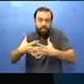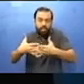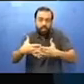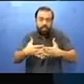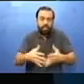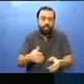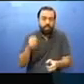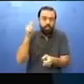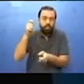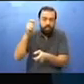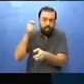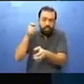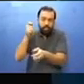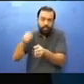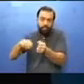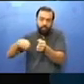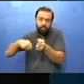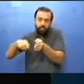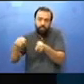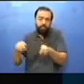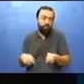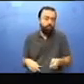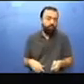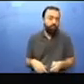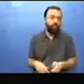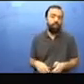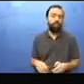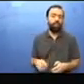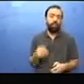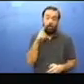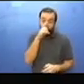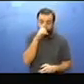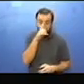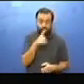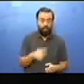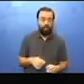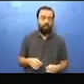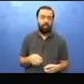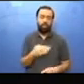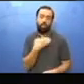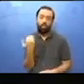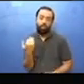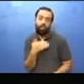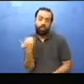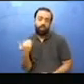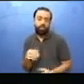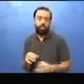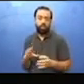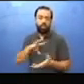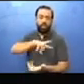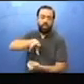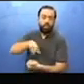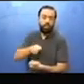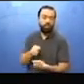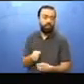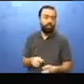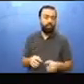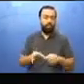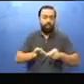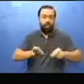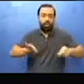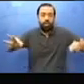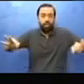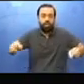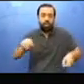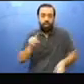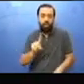ficam presas entre as redes de pesca e correm risco de extinção por conta disso. Ela pode chegar até 1,10 m e